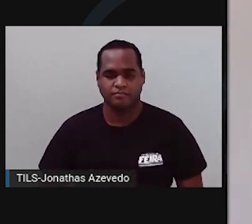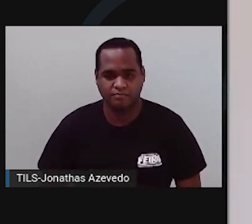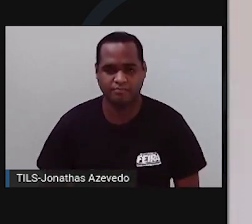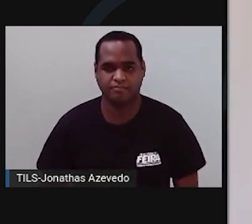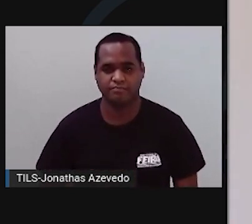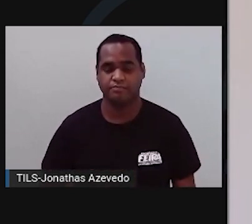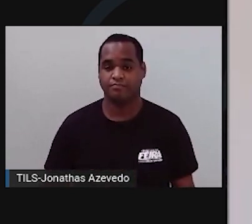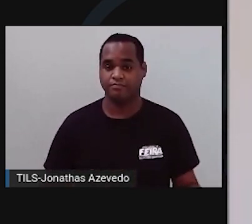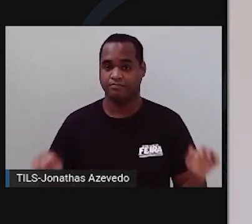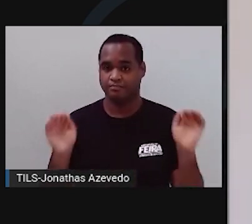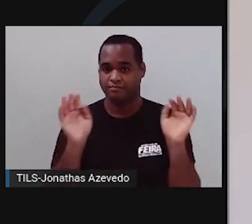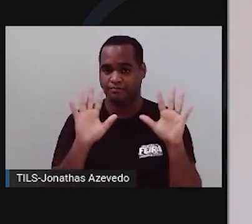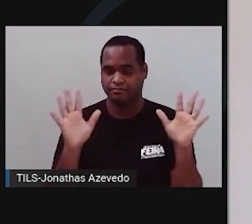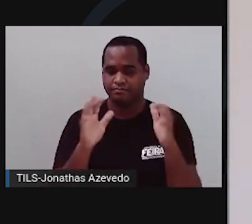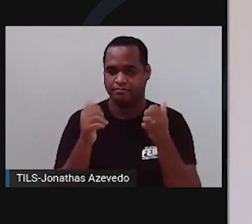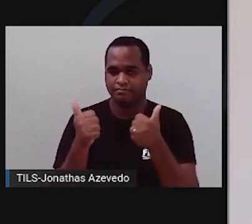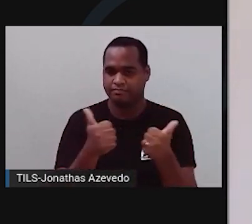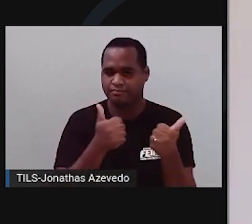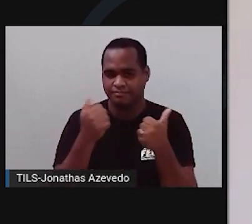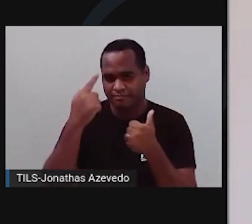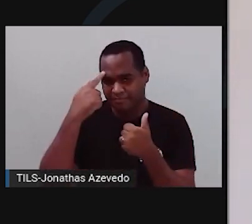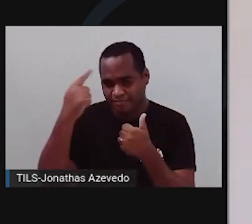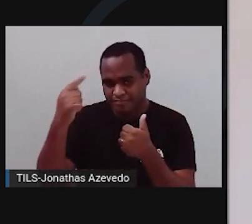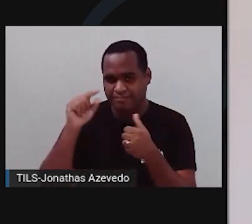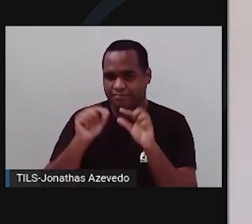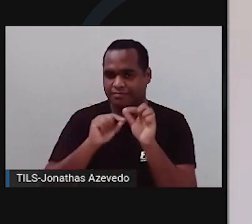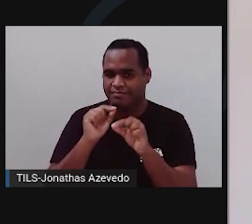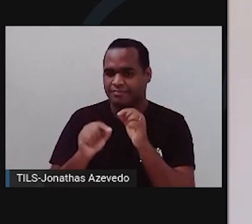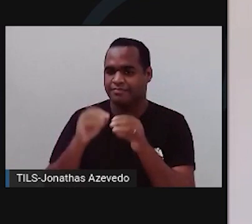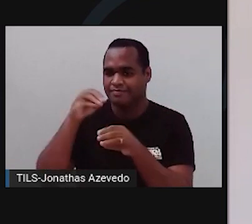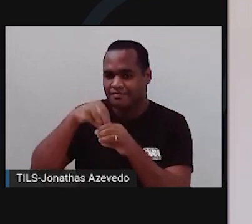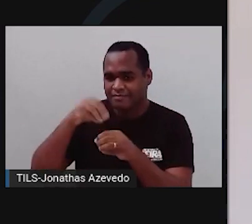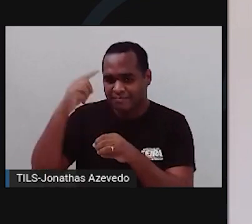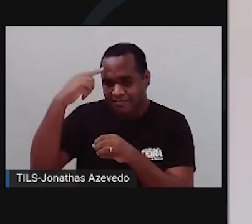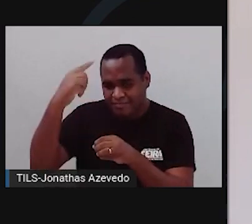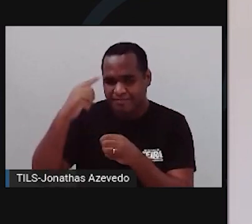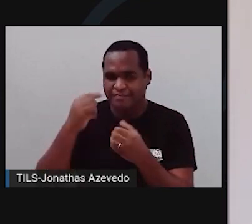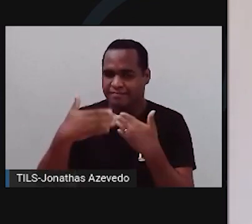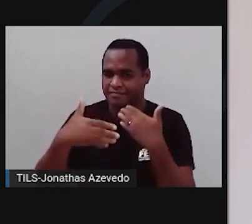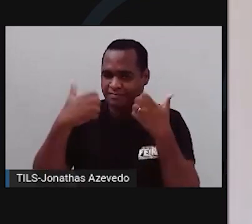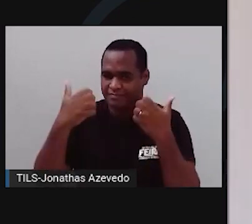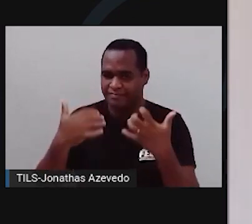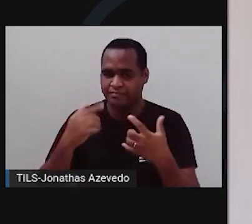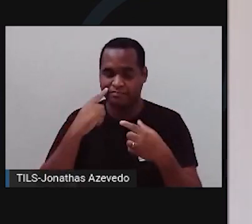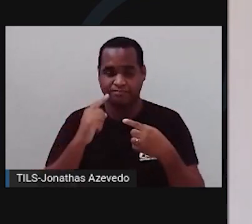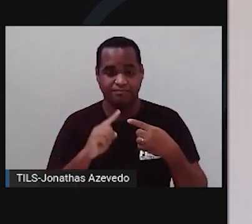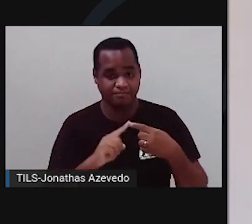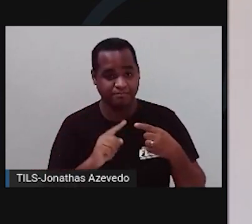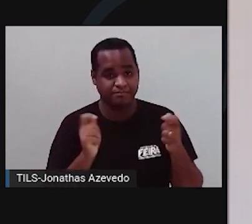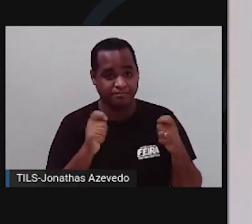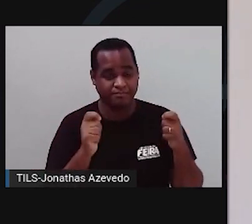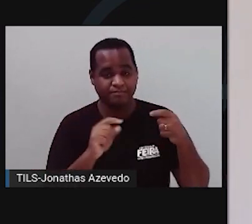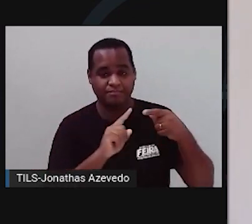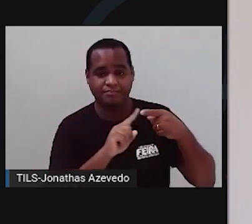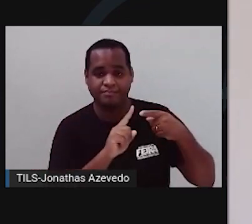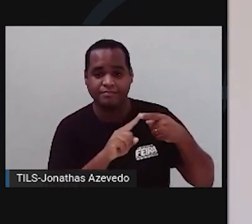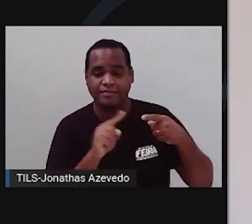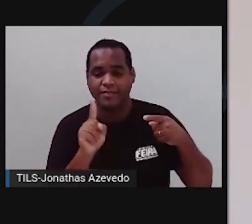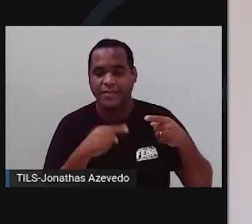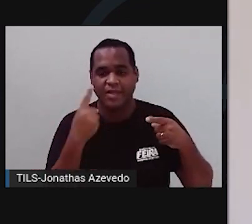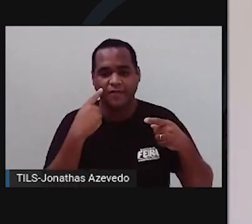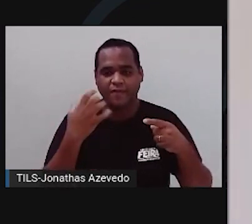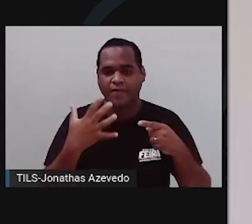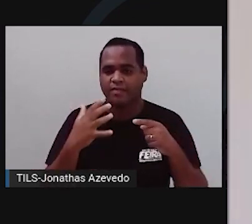O tratamento da fertilização in vitro se inicia com a estimulação ovariana, através do uso de medicações. A primeira coisa que fazemos é